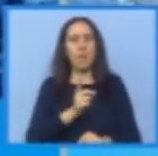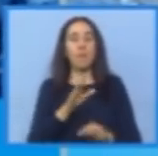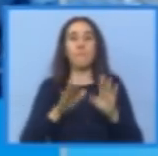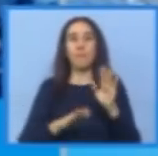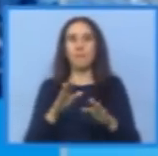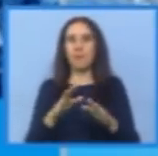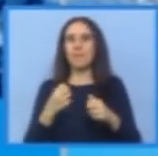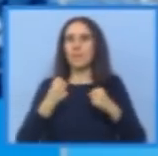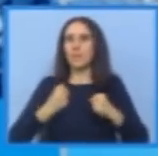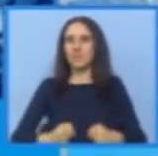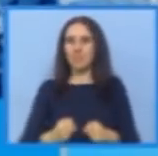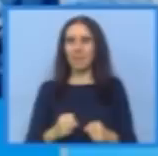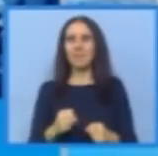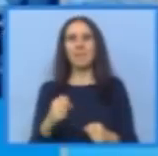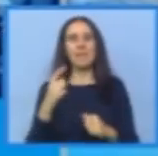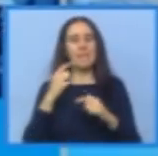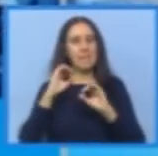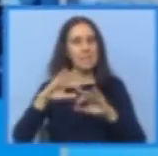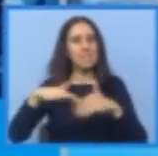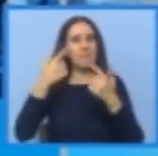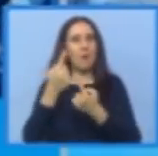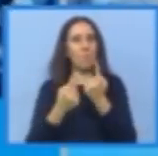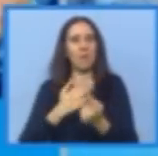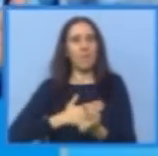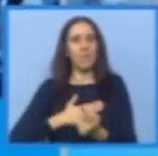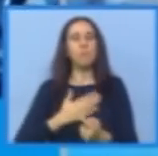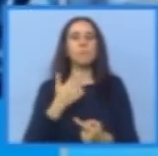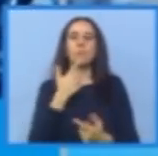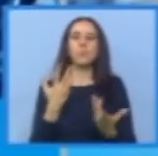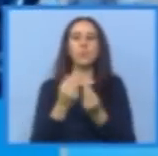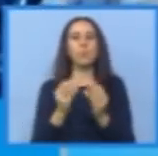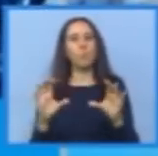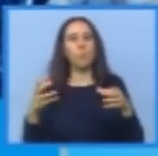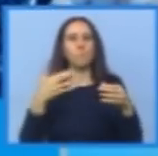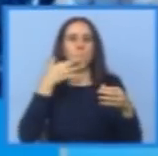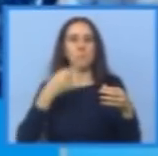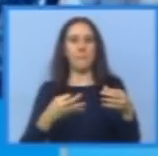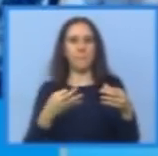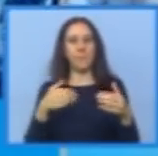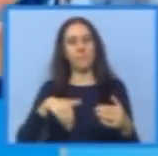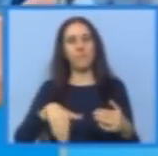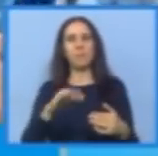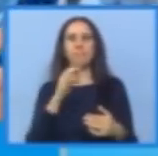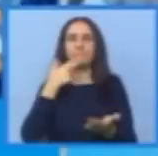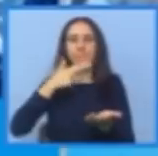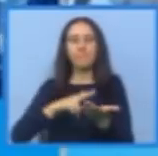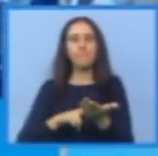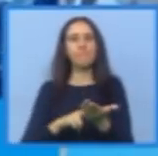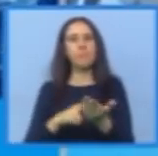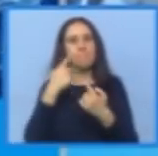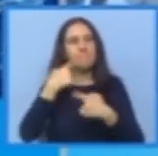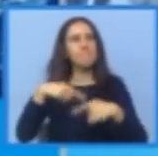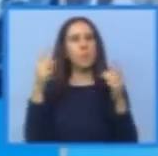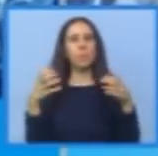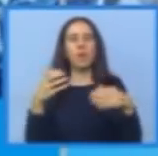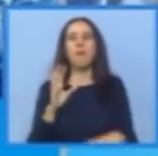vezes até são resistentes a algumas iniciativas que nós dizemos, olha, vamos juntar-nos todos. Vamos fazer verdadeiramente uma expressão